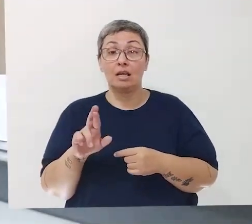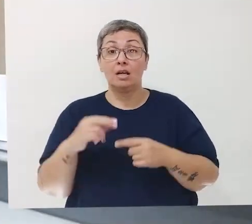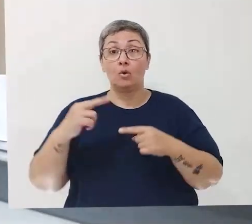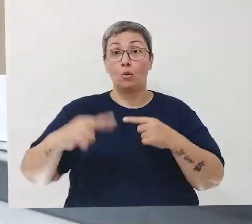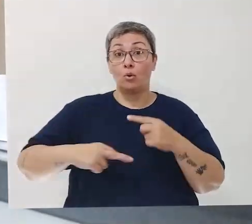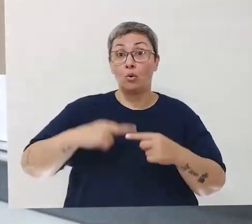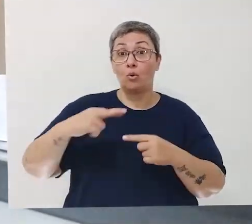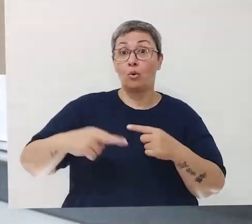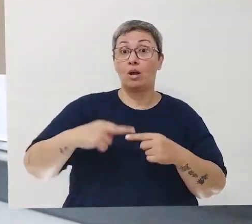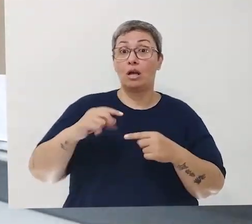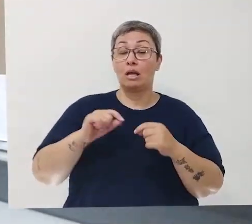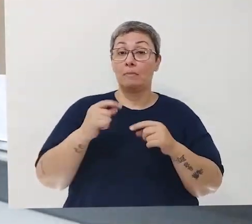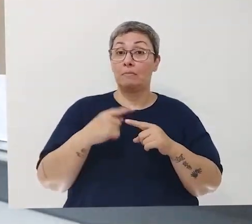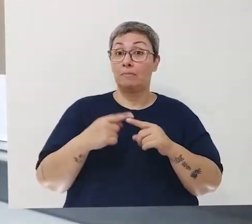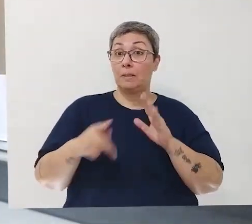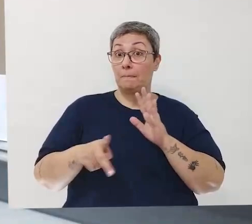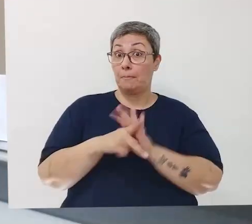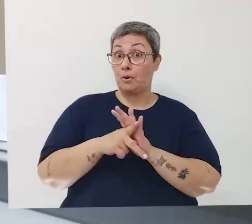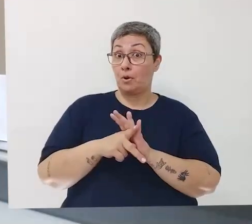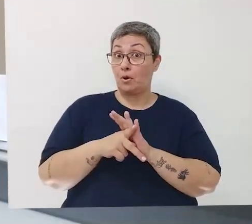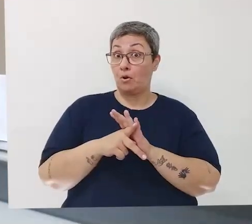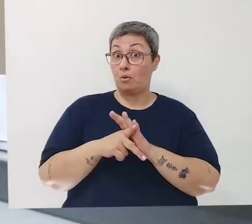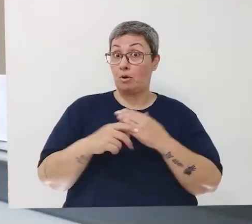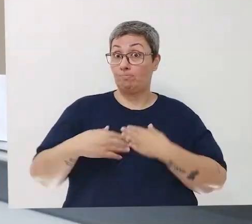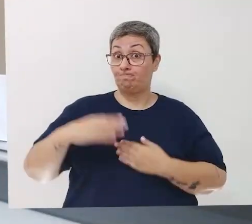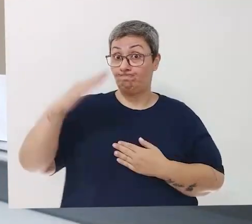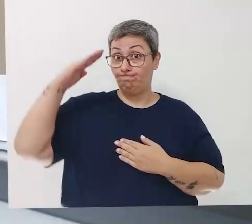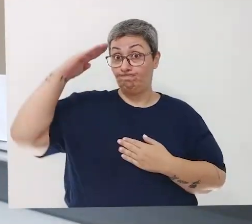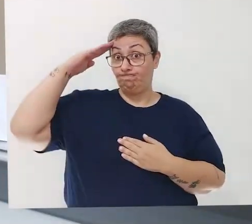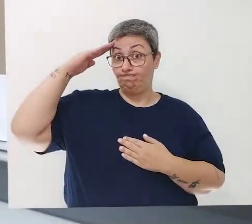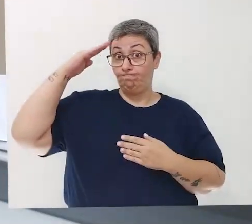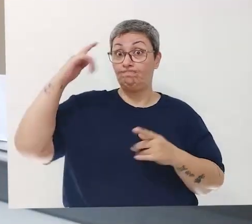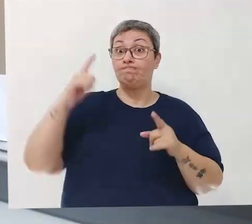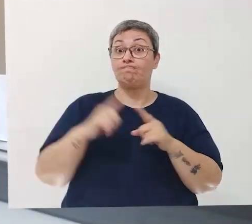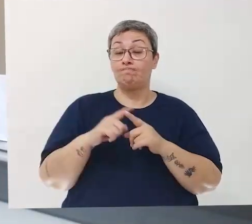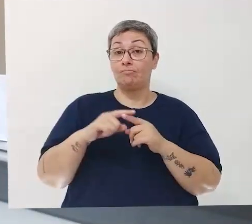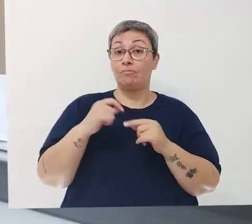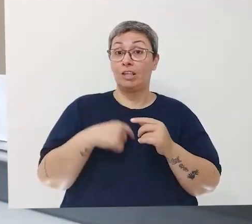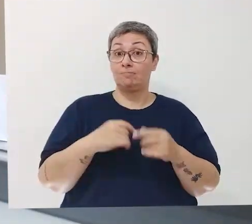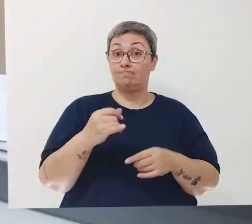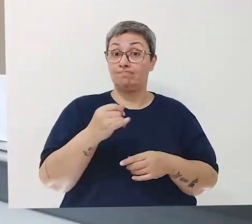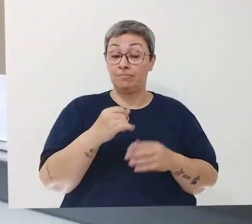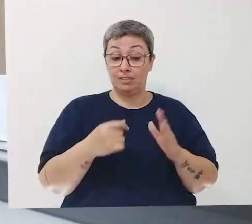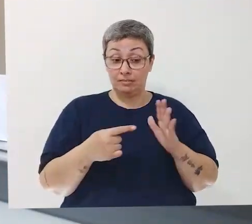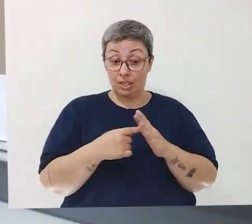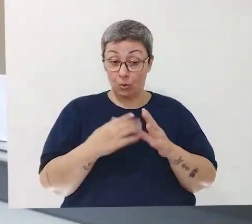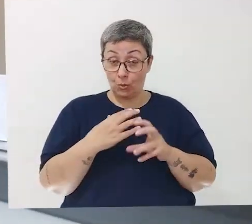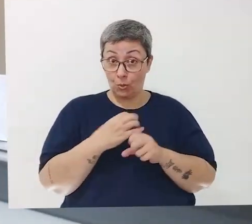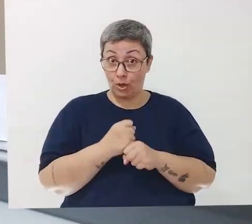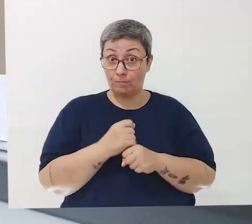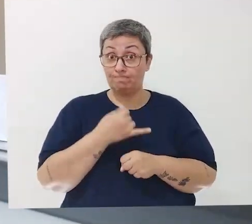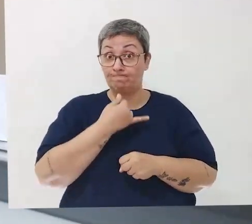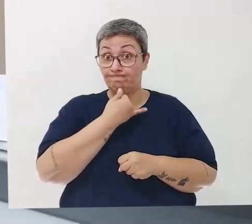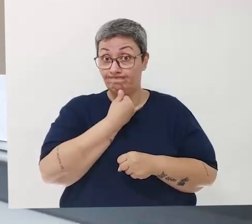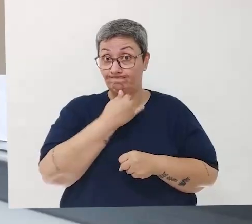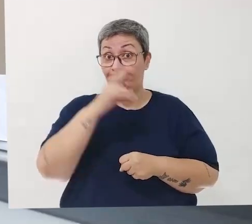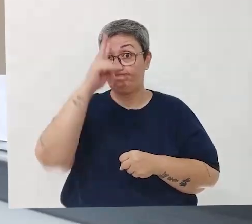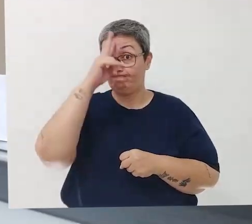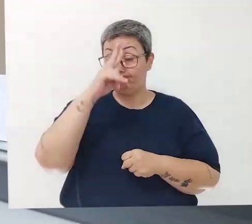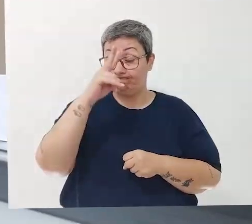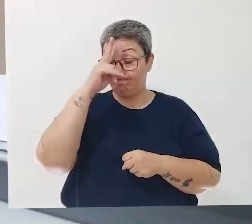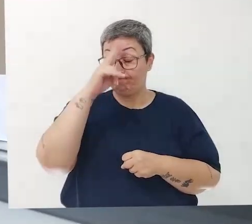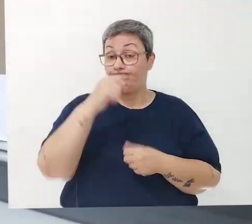usada militarmente, né? E trouxe tristes resultados e